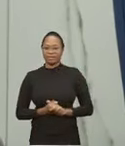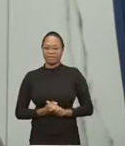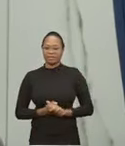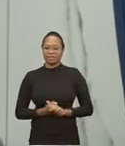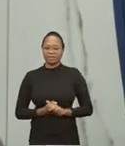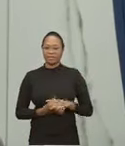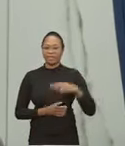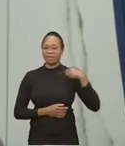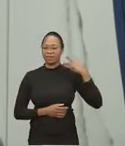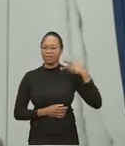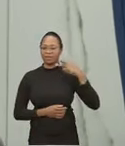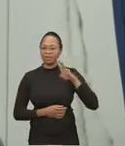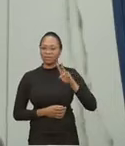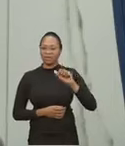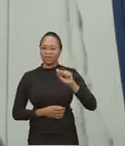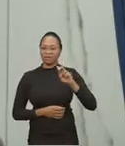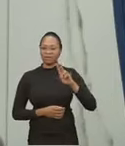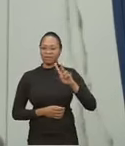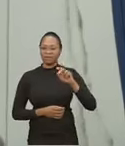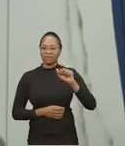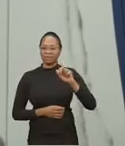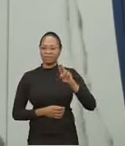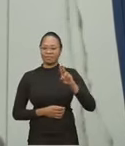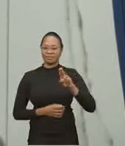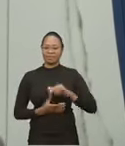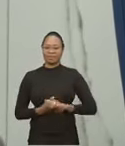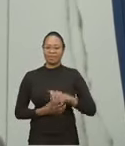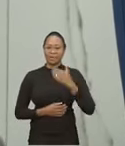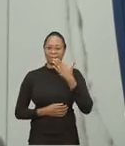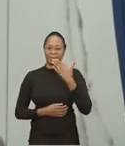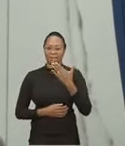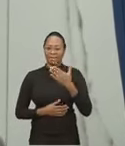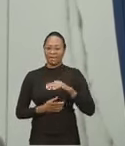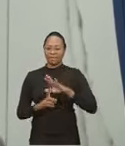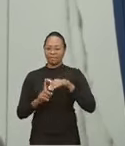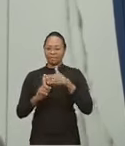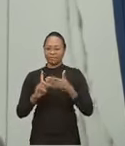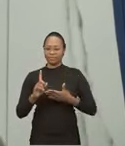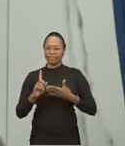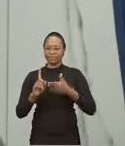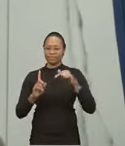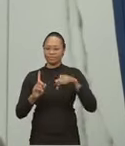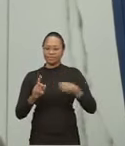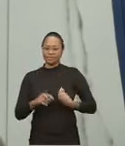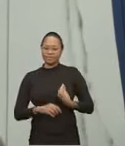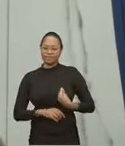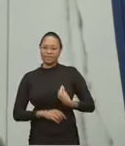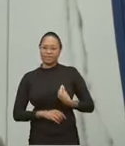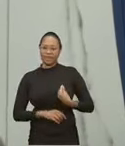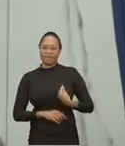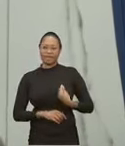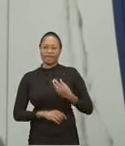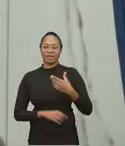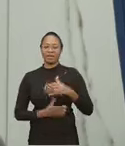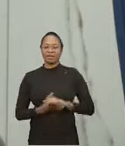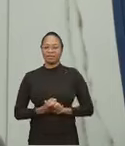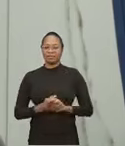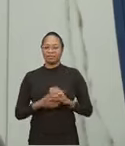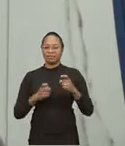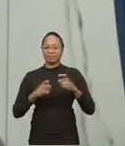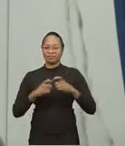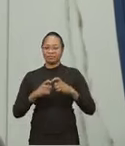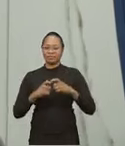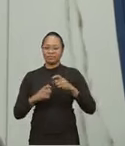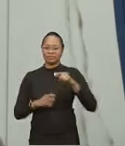vereador Vaval, PSB, concede o título de cidadão da cidade de Camaçari à ilustre doutora